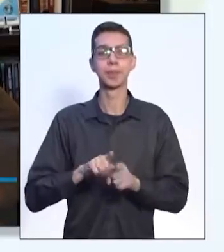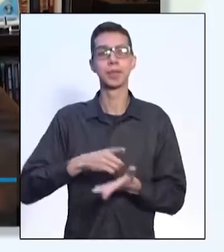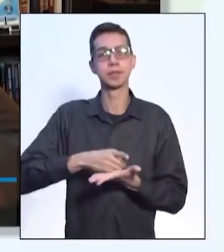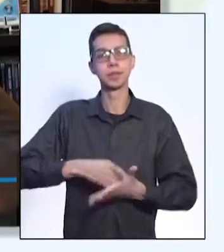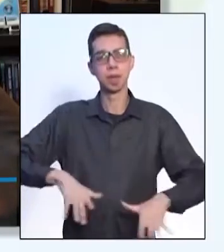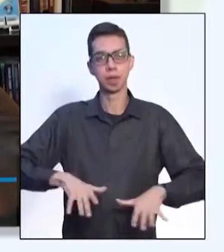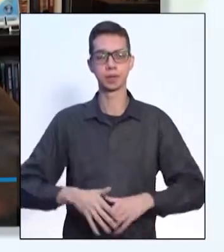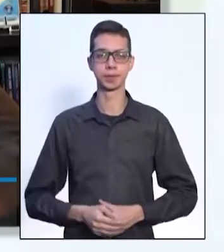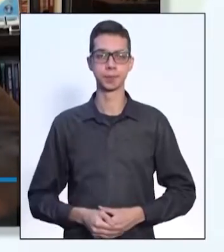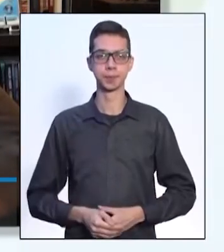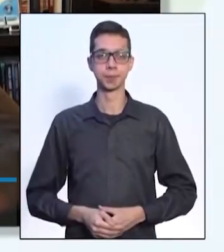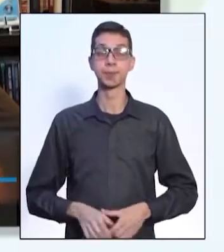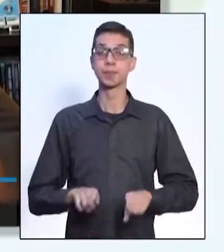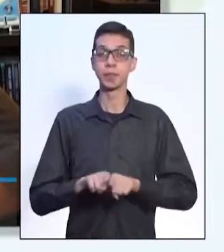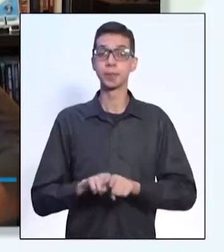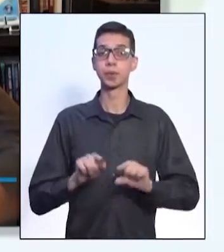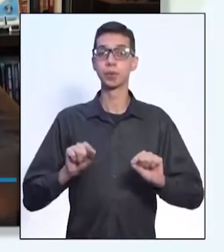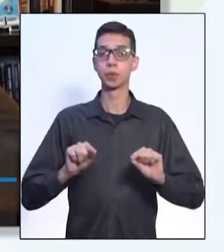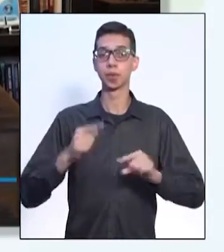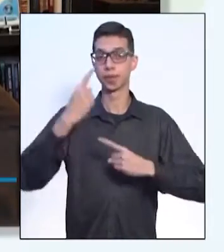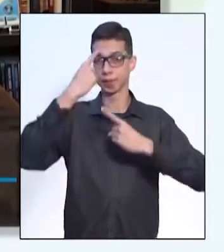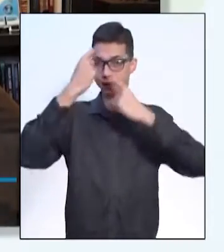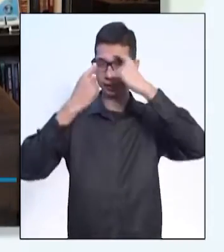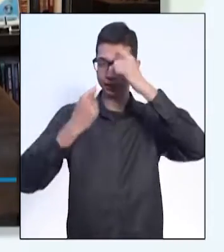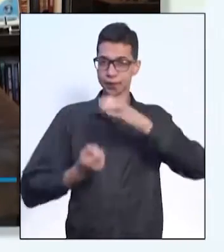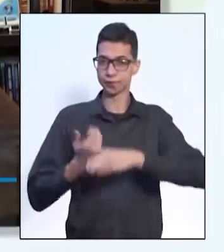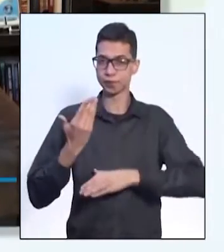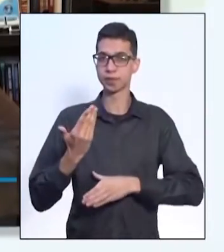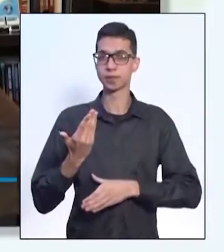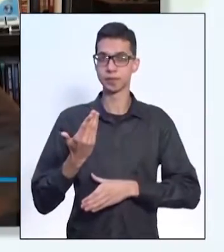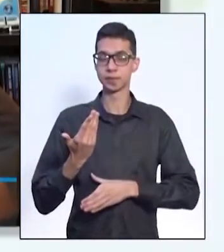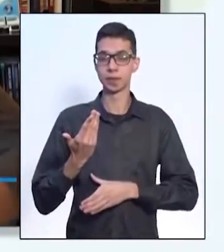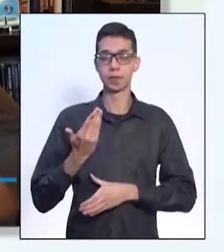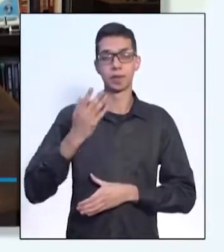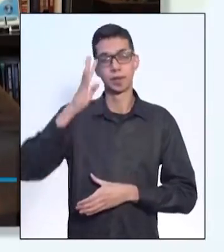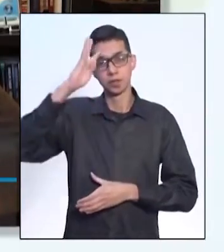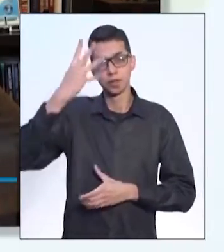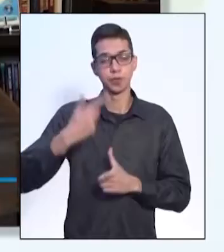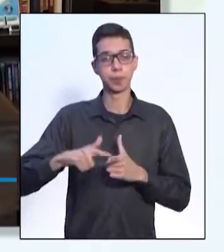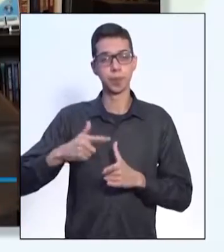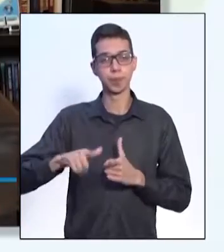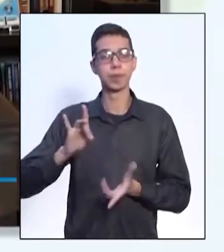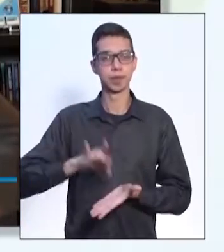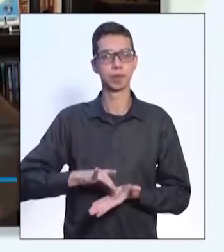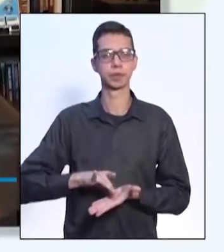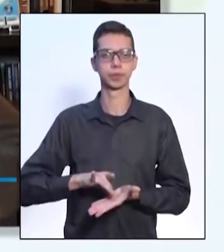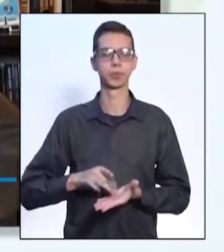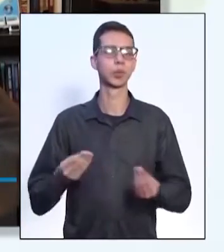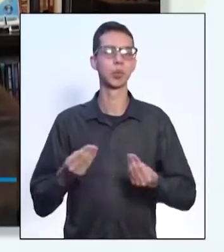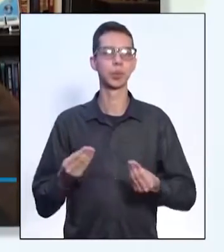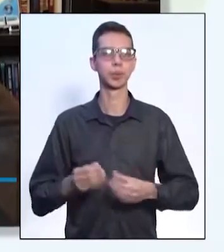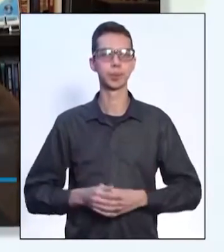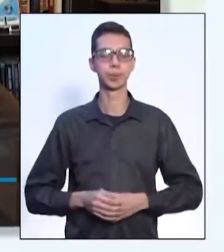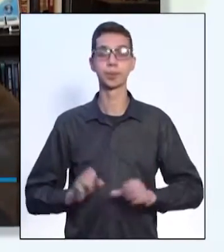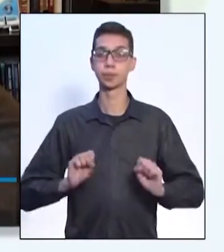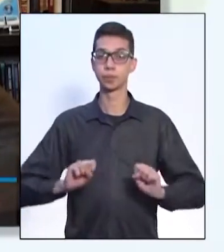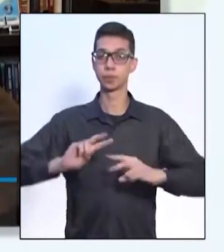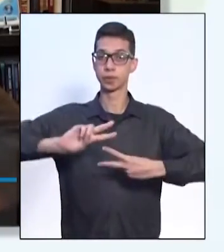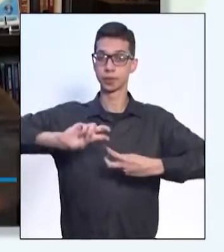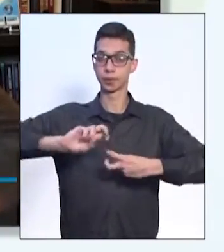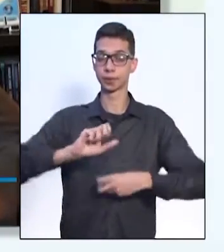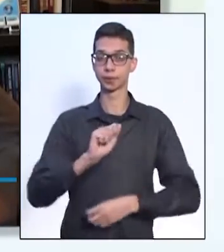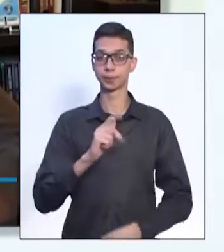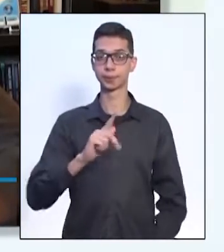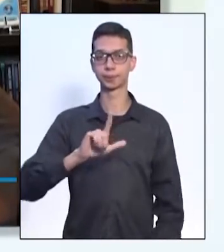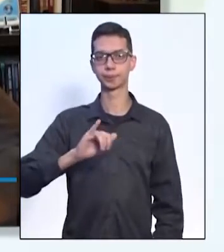para a criação de uma solução para um problema real. E essa solução, ela pode ser a criação de um aplicativo, de